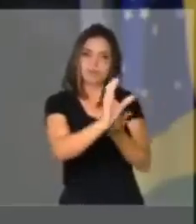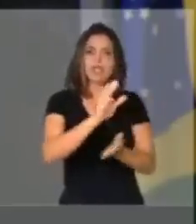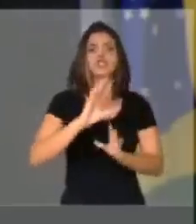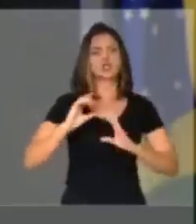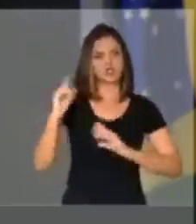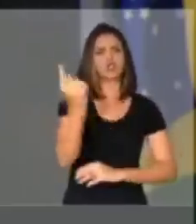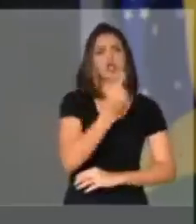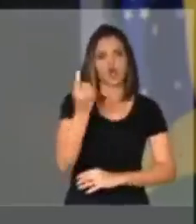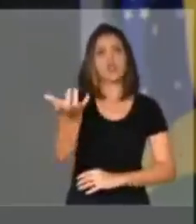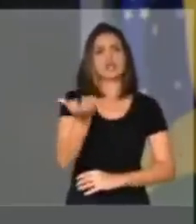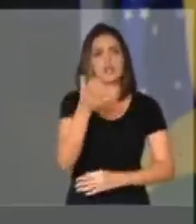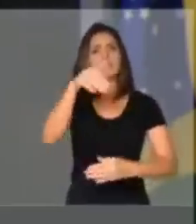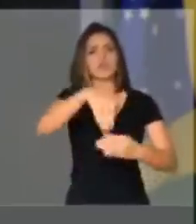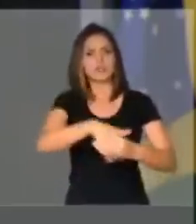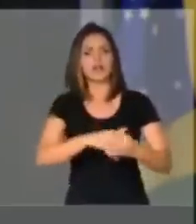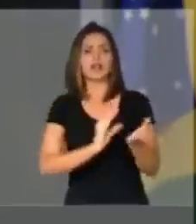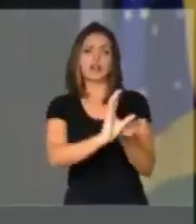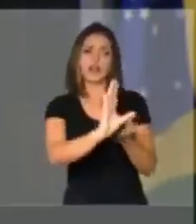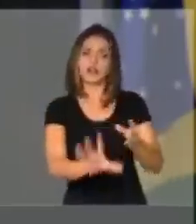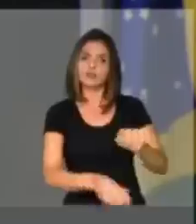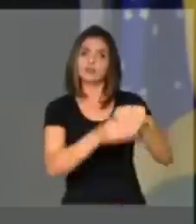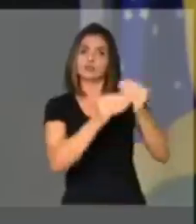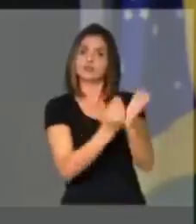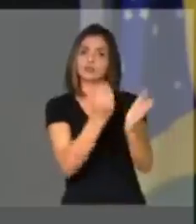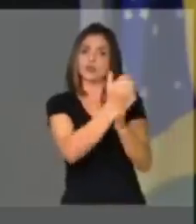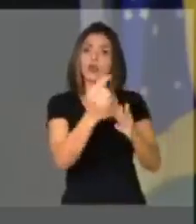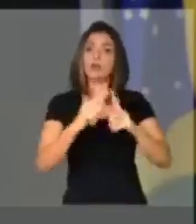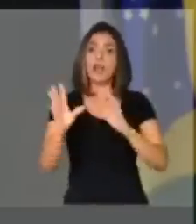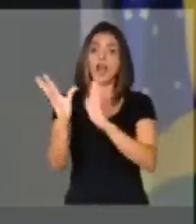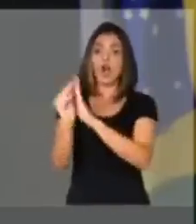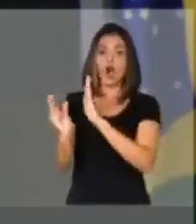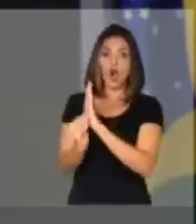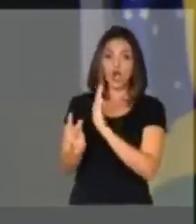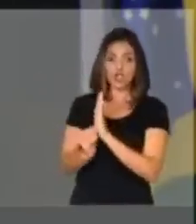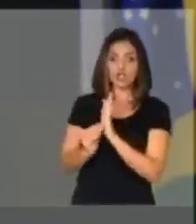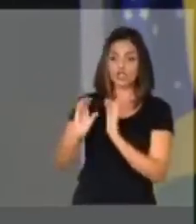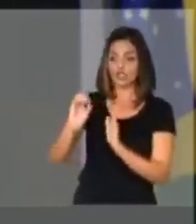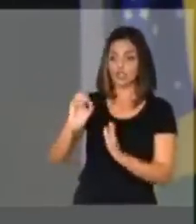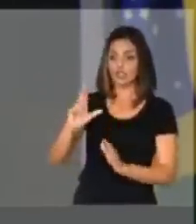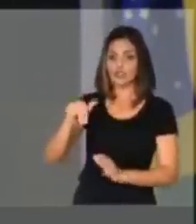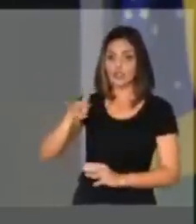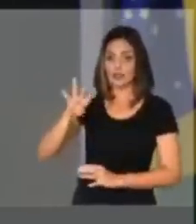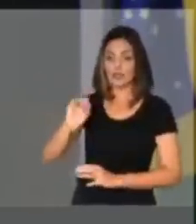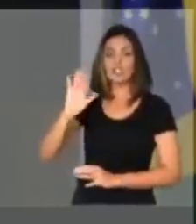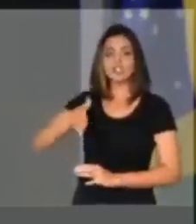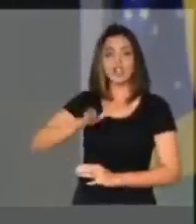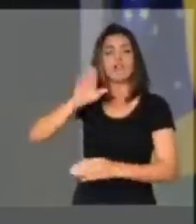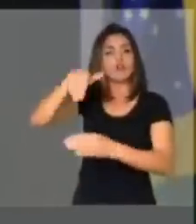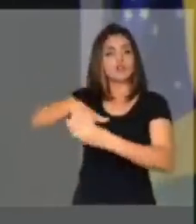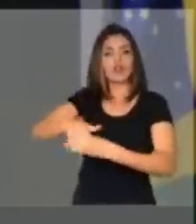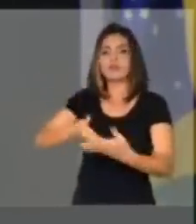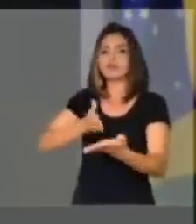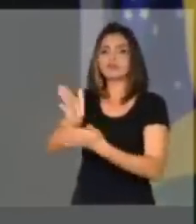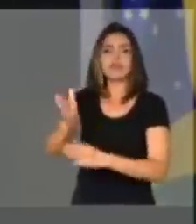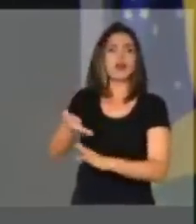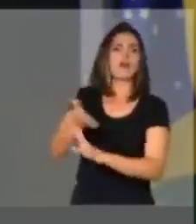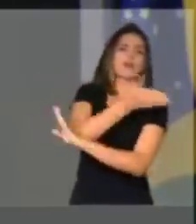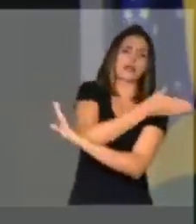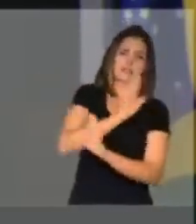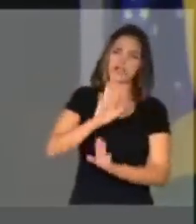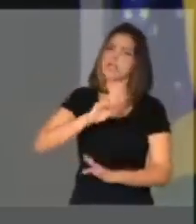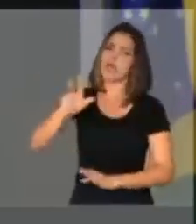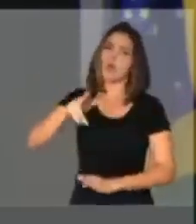crédito suplementar. Todo mundo sabe que o orçamento já foi aprovado na legislatura passada, que não é responsabilidade do presidente Jair Bolsonaro, que